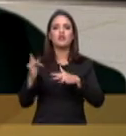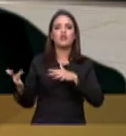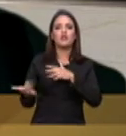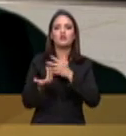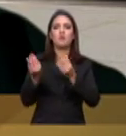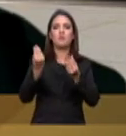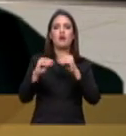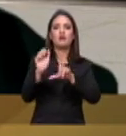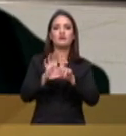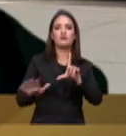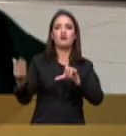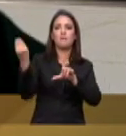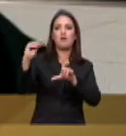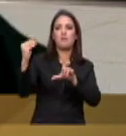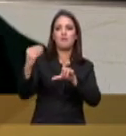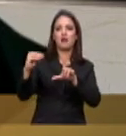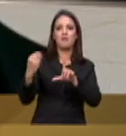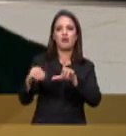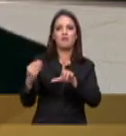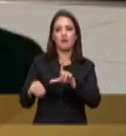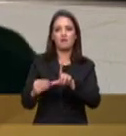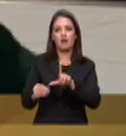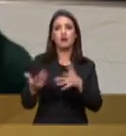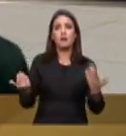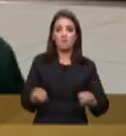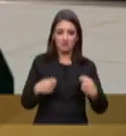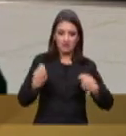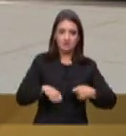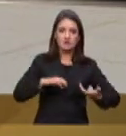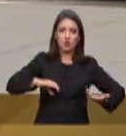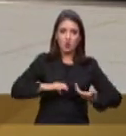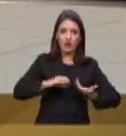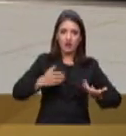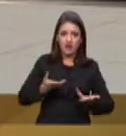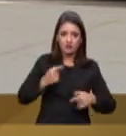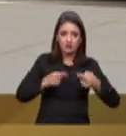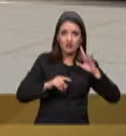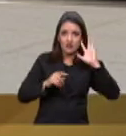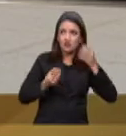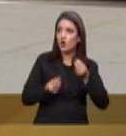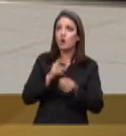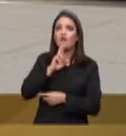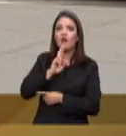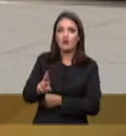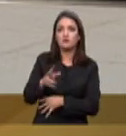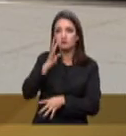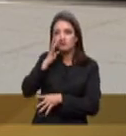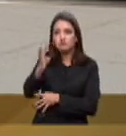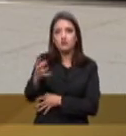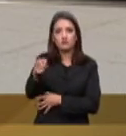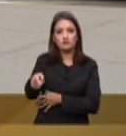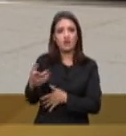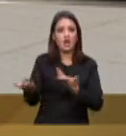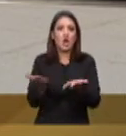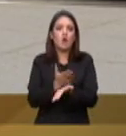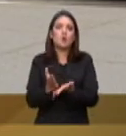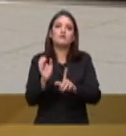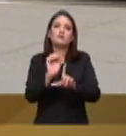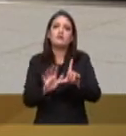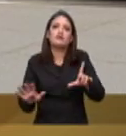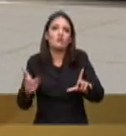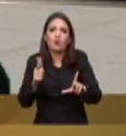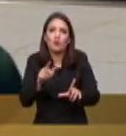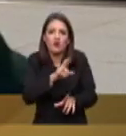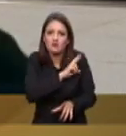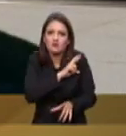mas plataformas anônimas. Plataformas que não têm responsabilidade, que não têm onde serem